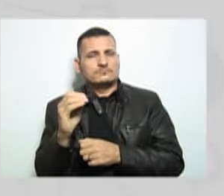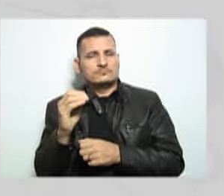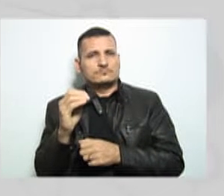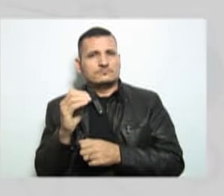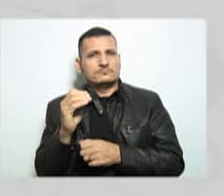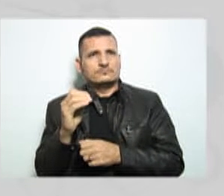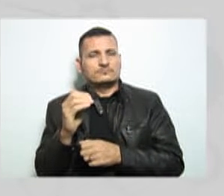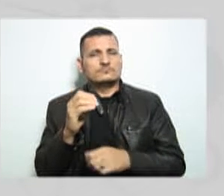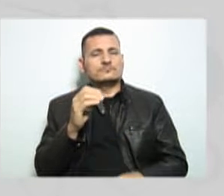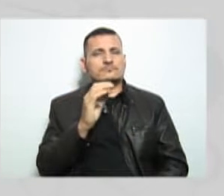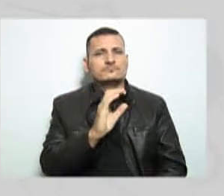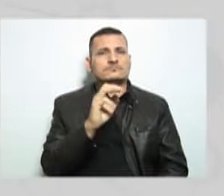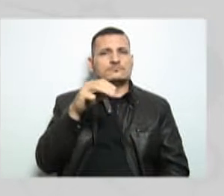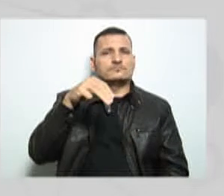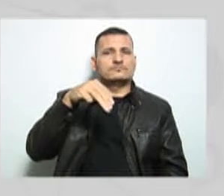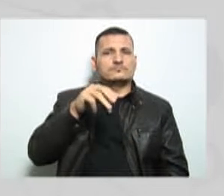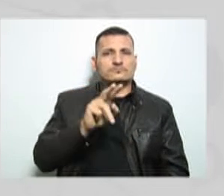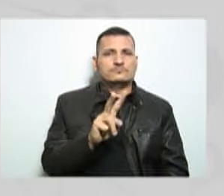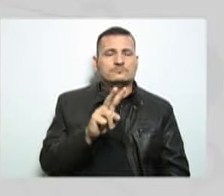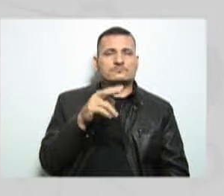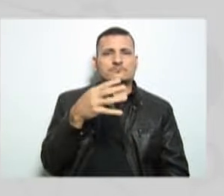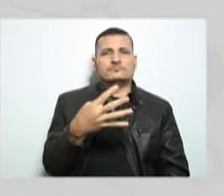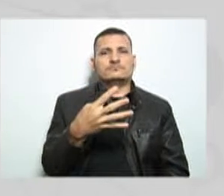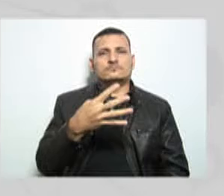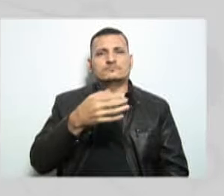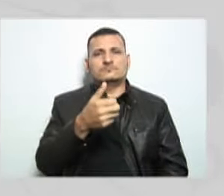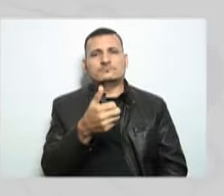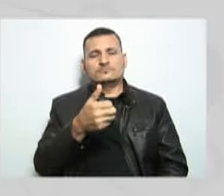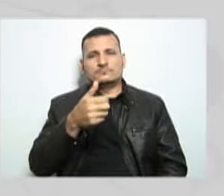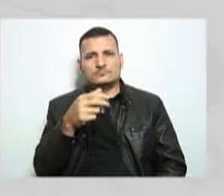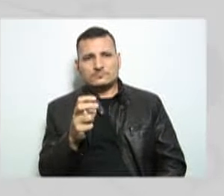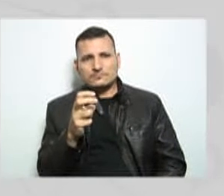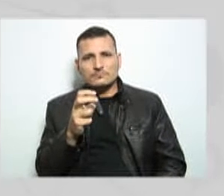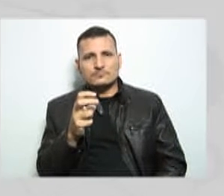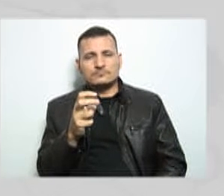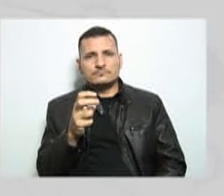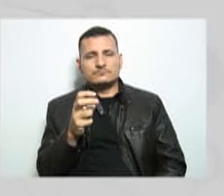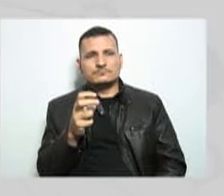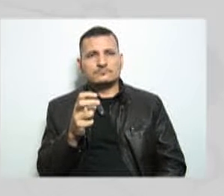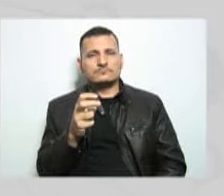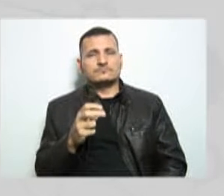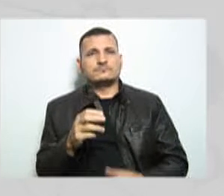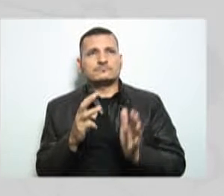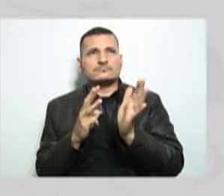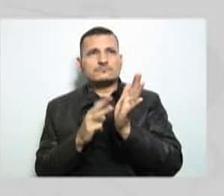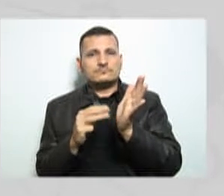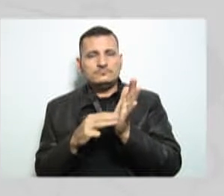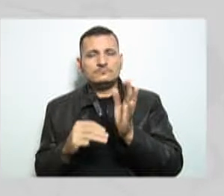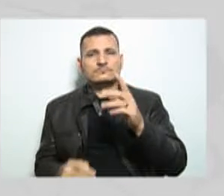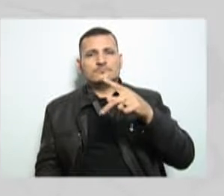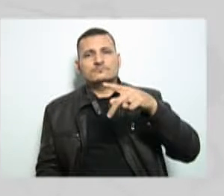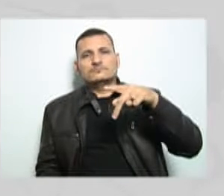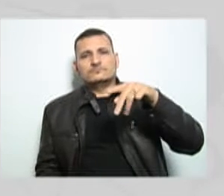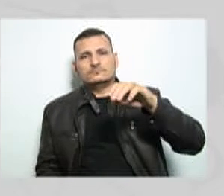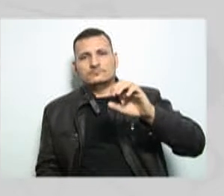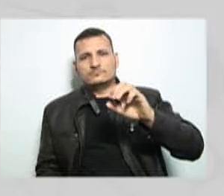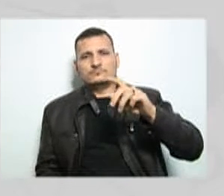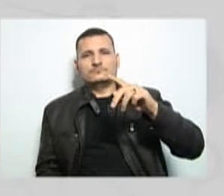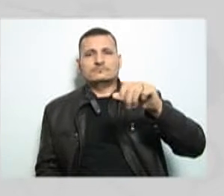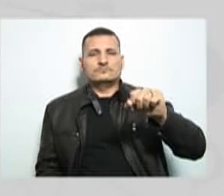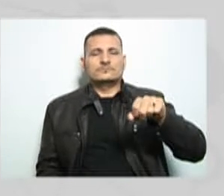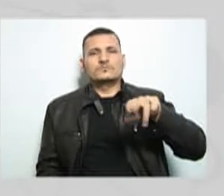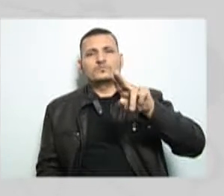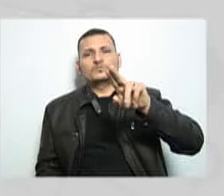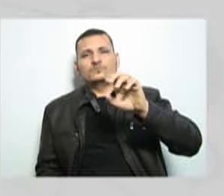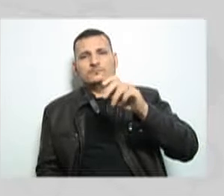um CMV de 415. O método EPS e o método PEPS, ele funciona praticamente da mesma